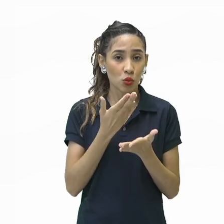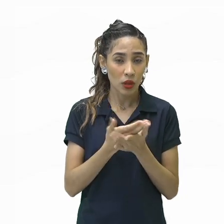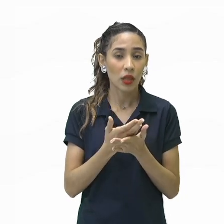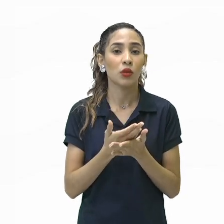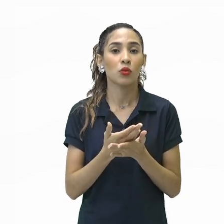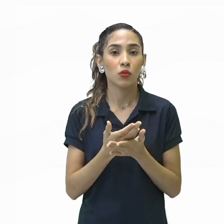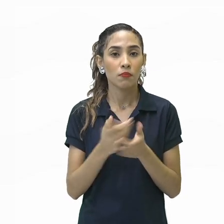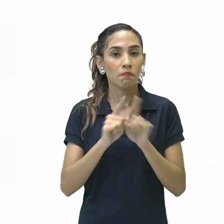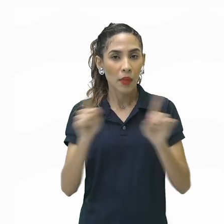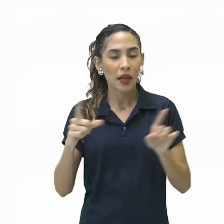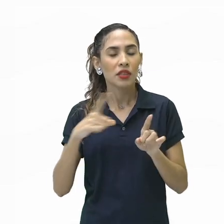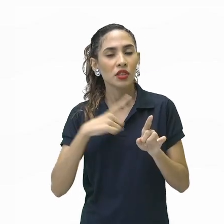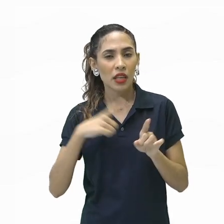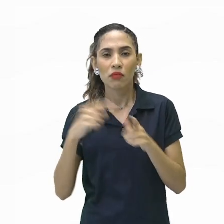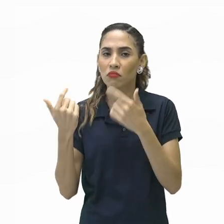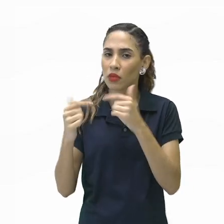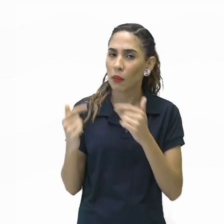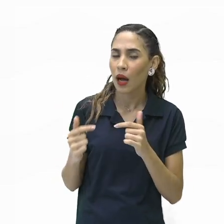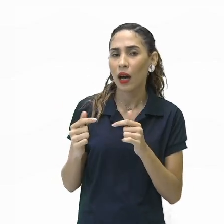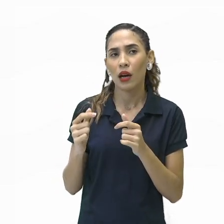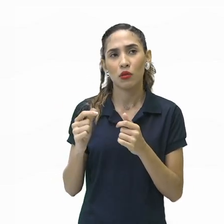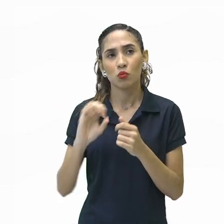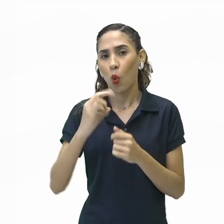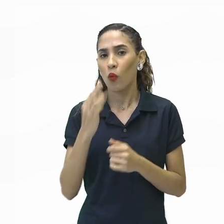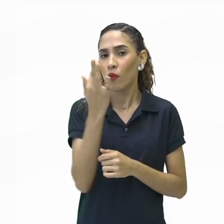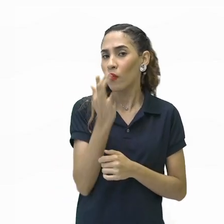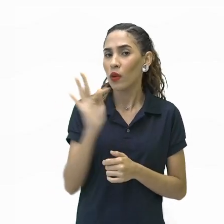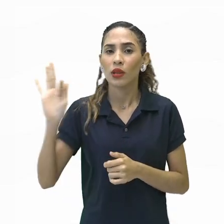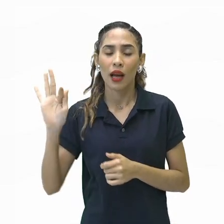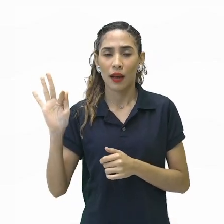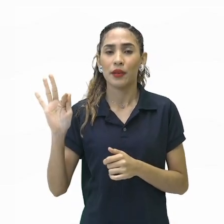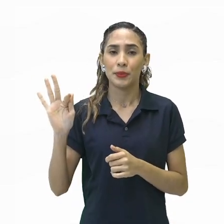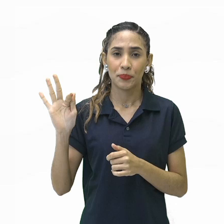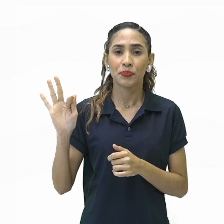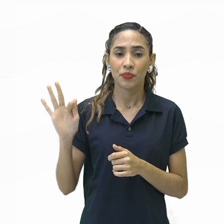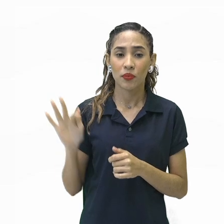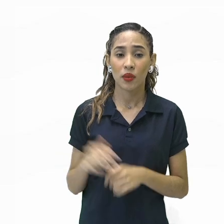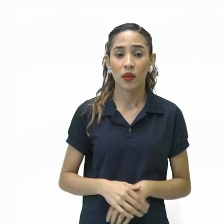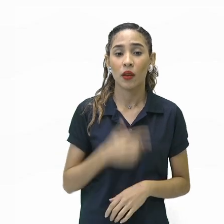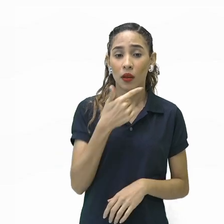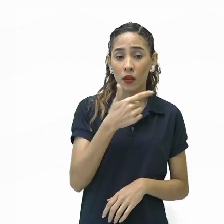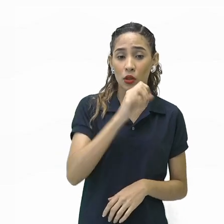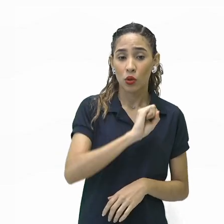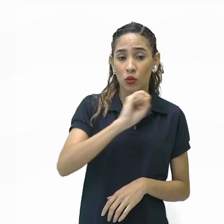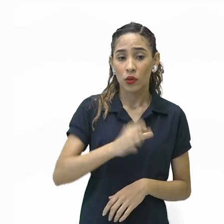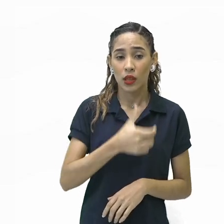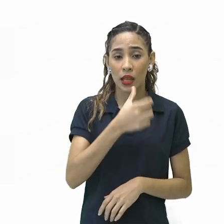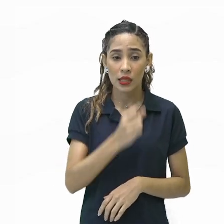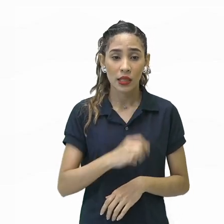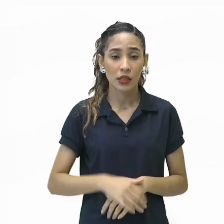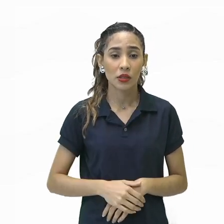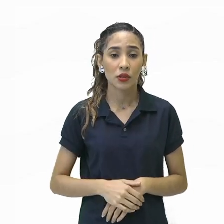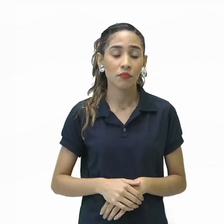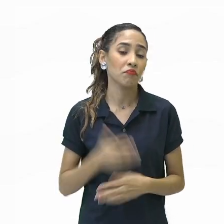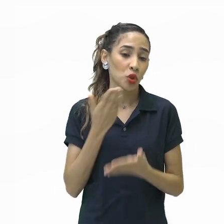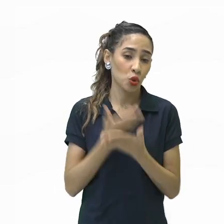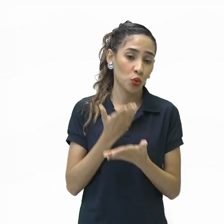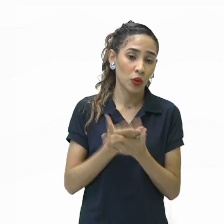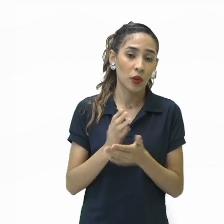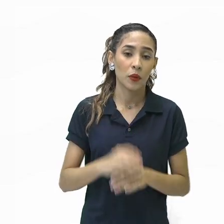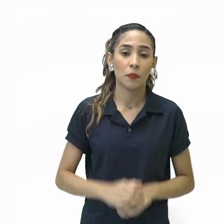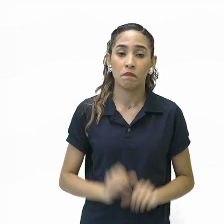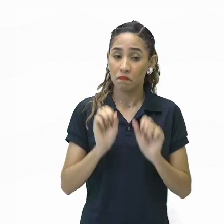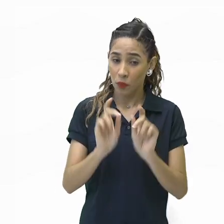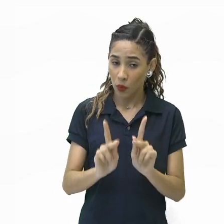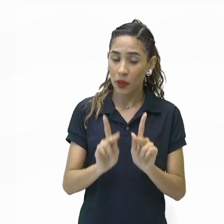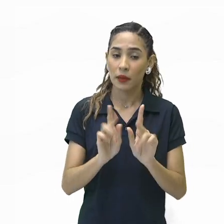tem alguma coisa aí, já estão fazendo alguma faculdade e tudo mais. 28% não estavam ocupados, mas estavam estudando, ok, né, estão se